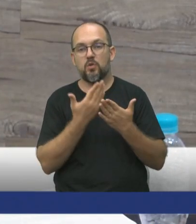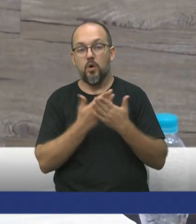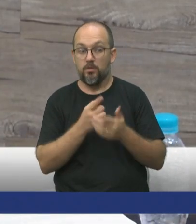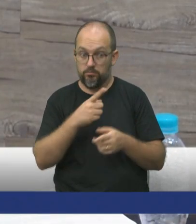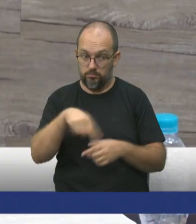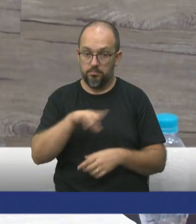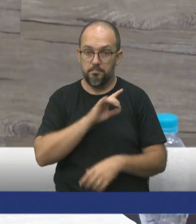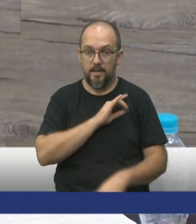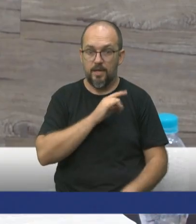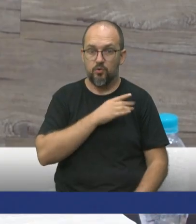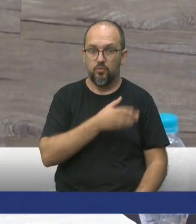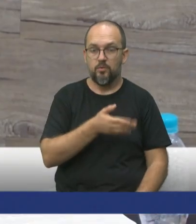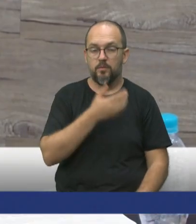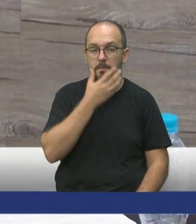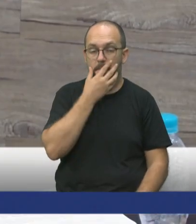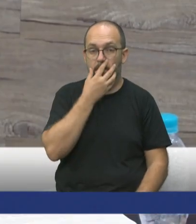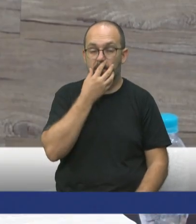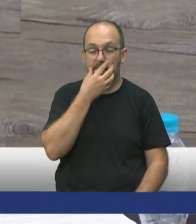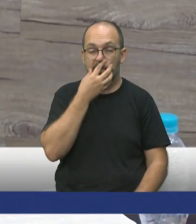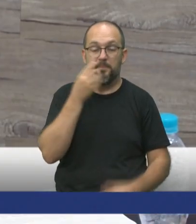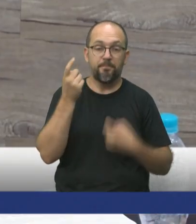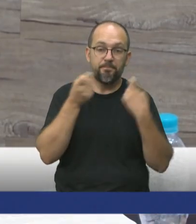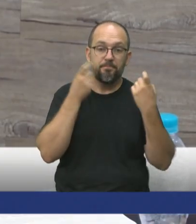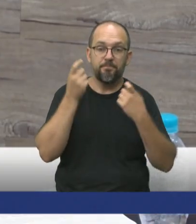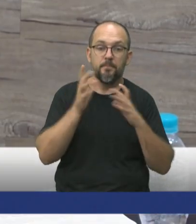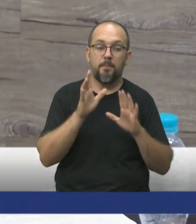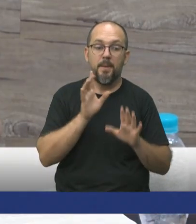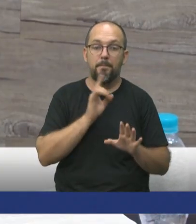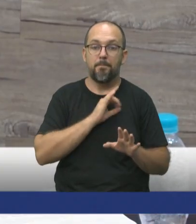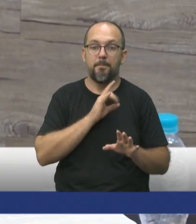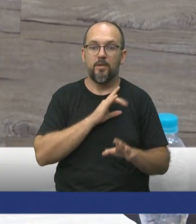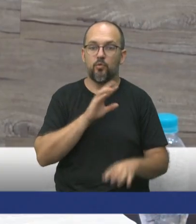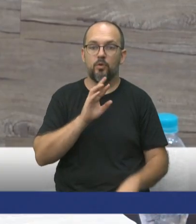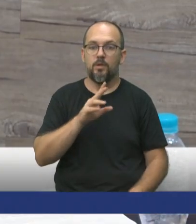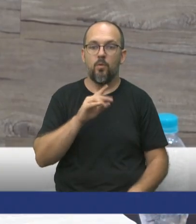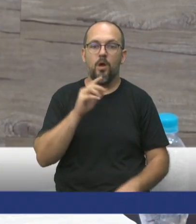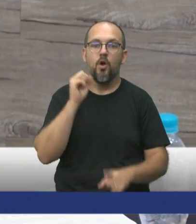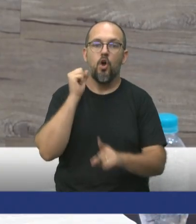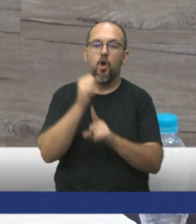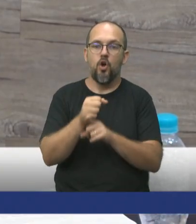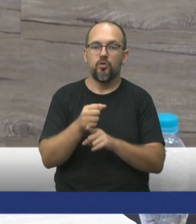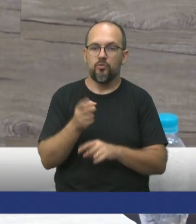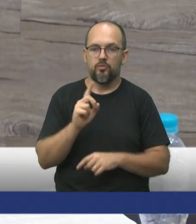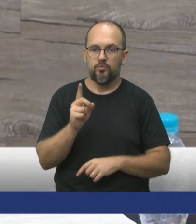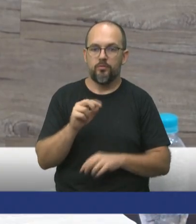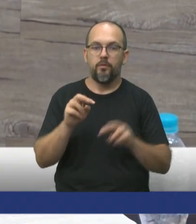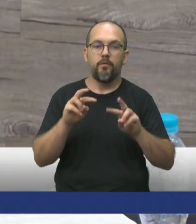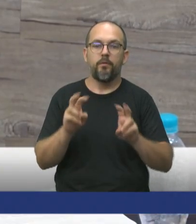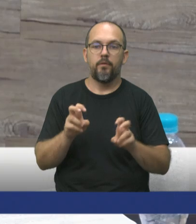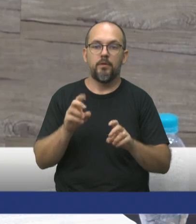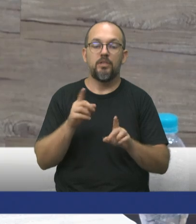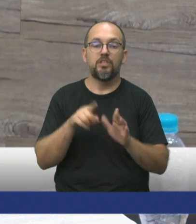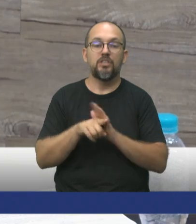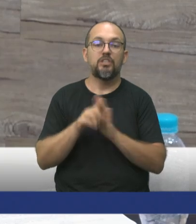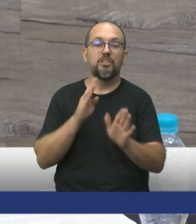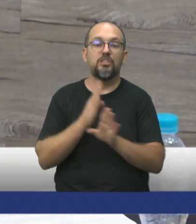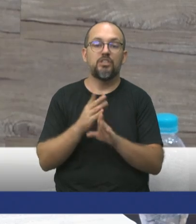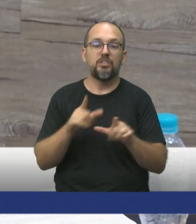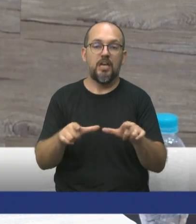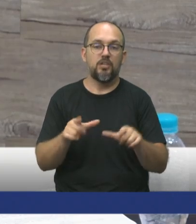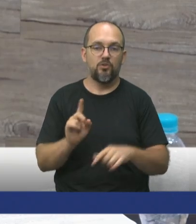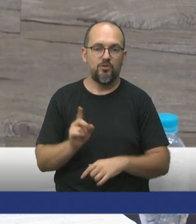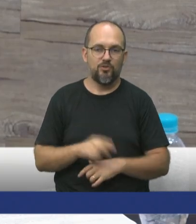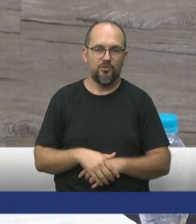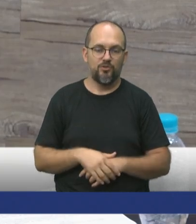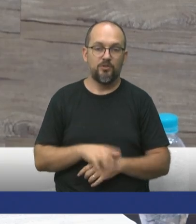foi colocado. Em última instância, o medo não é necessariamente de rotulação de diagnóstico.